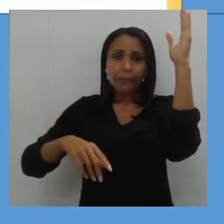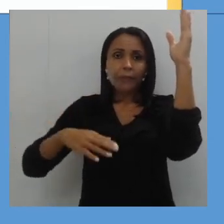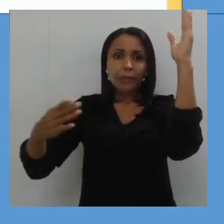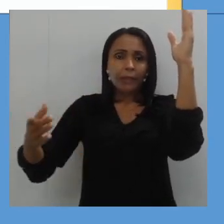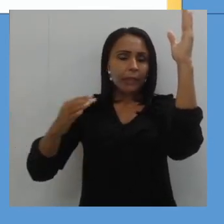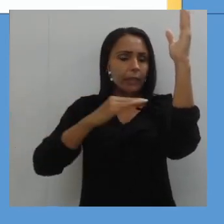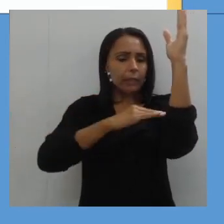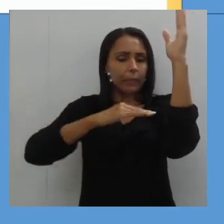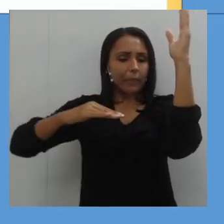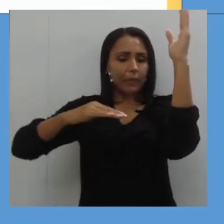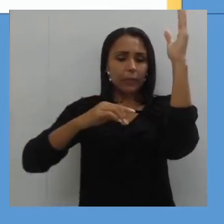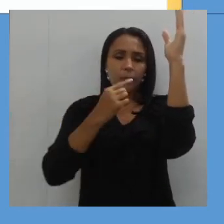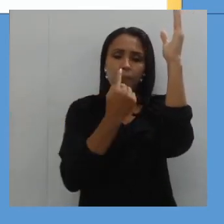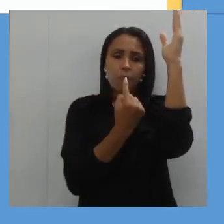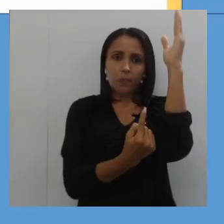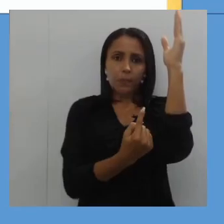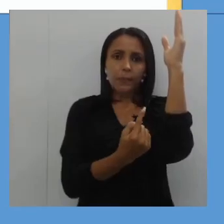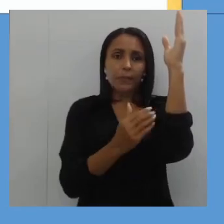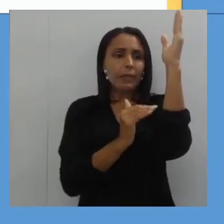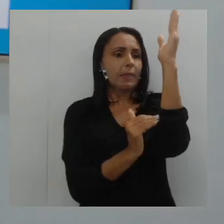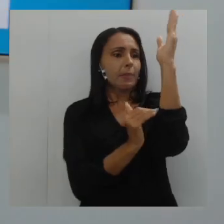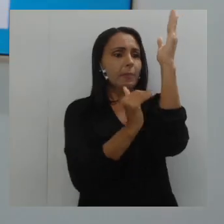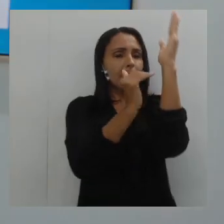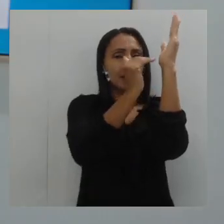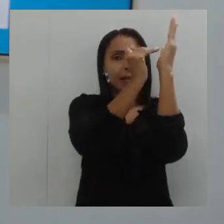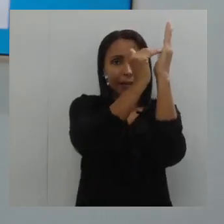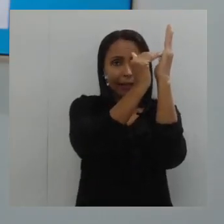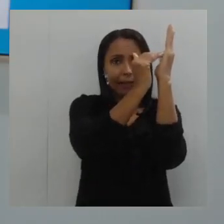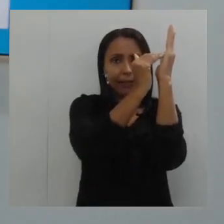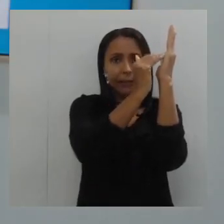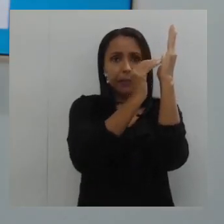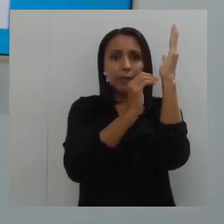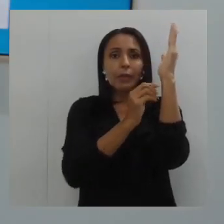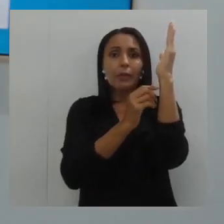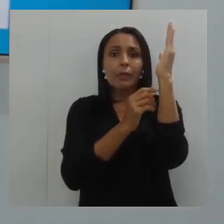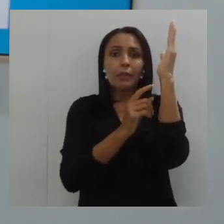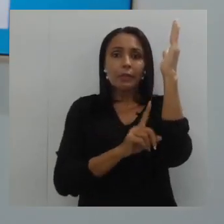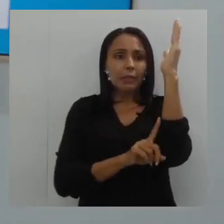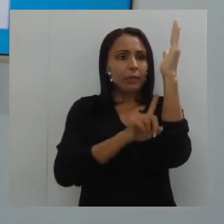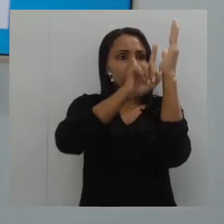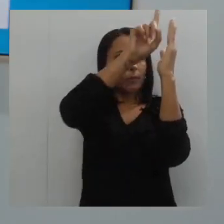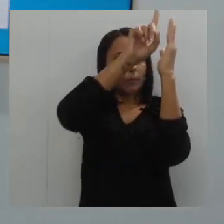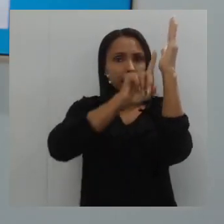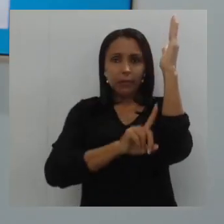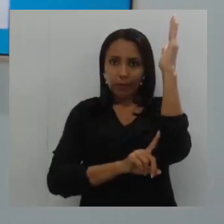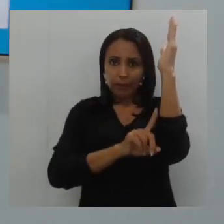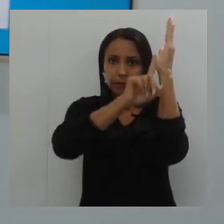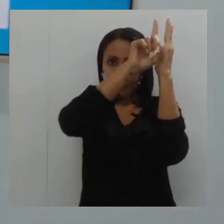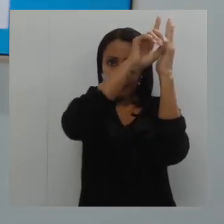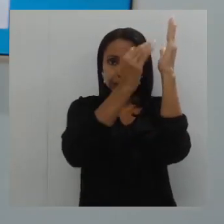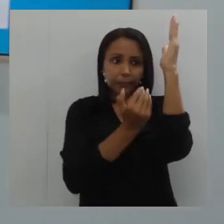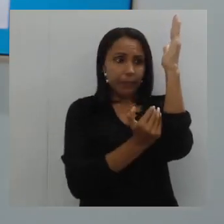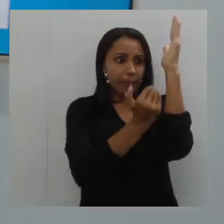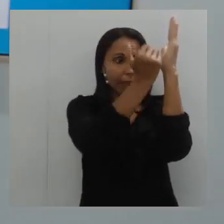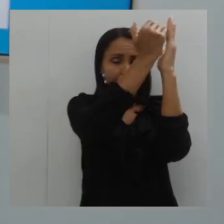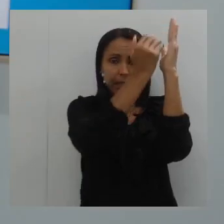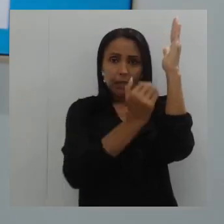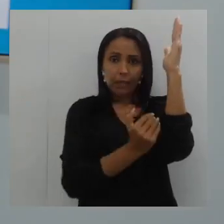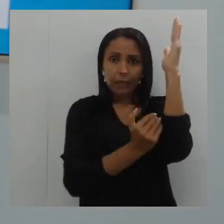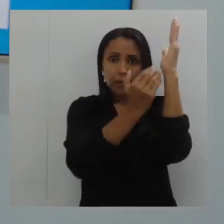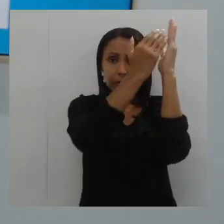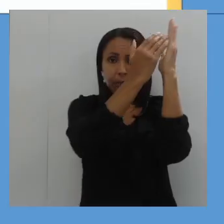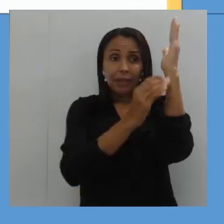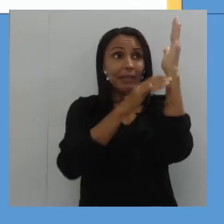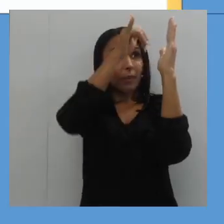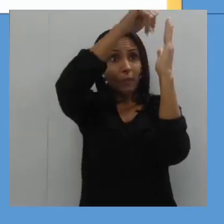o ponto 1, e vou marcar o próximo ponto que é desse eixo vertical, que a gente chama de eixo